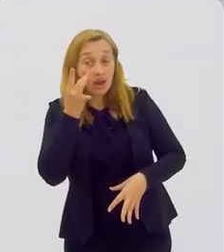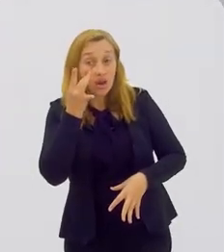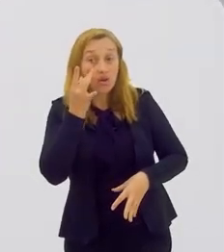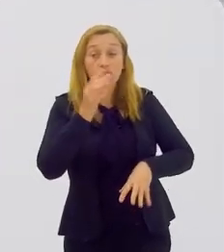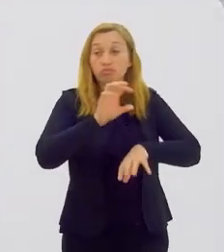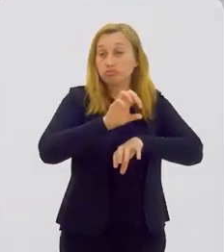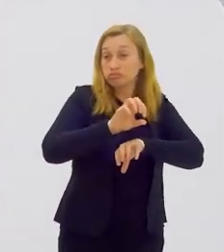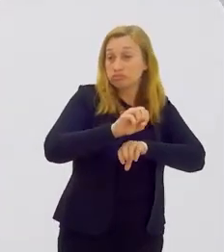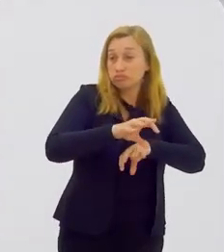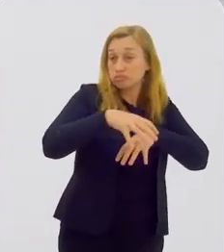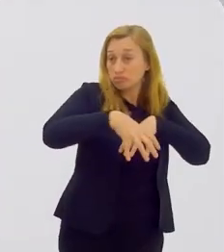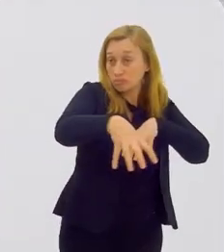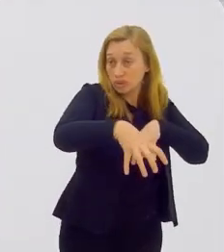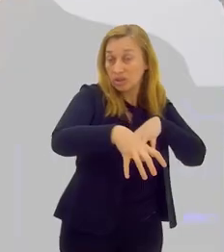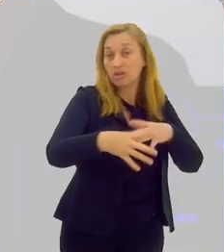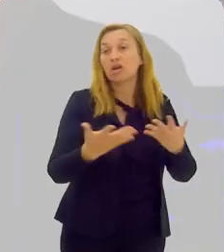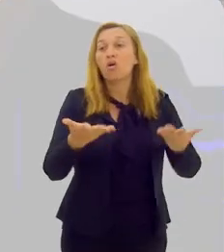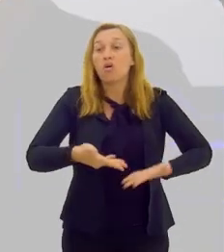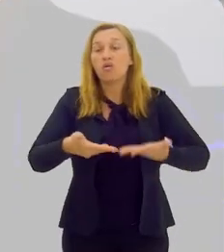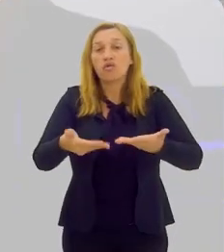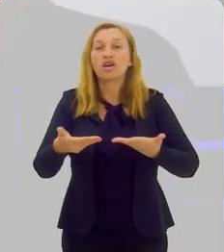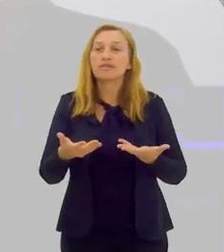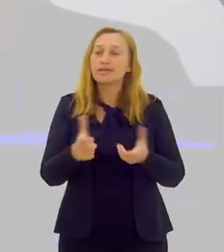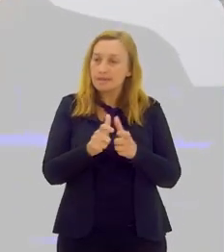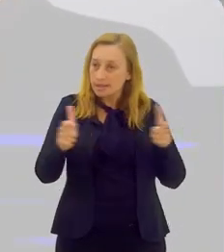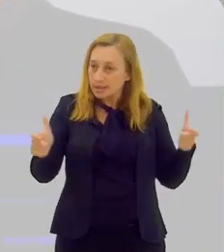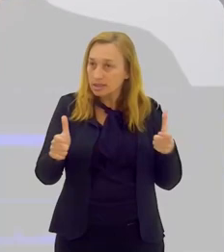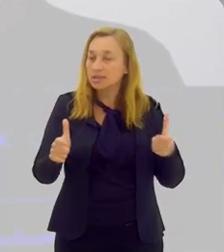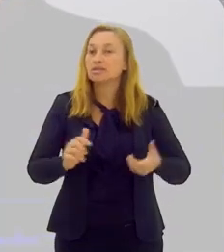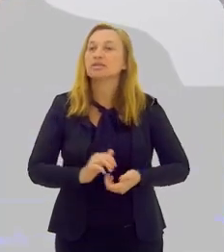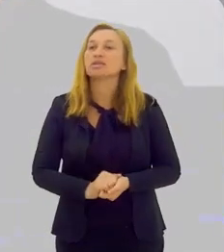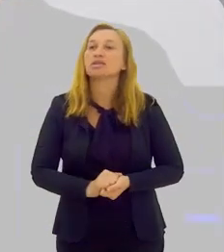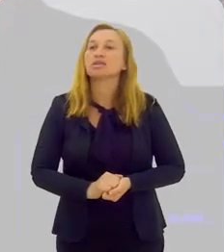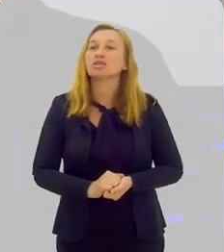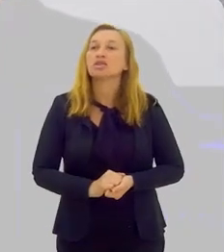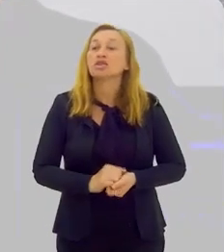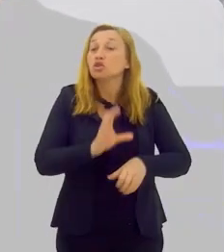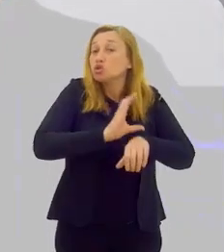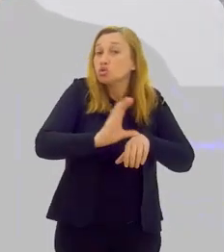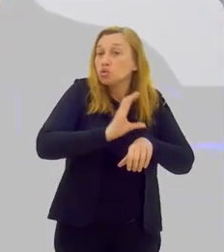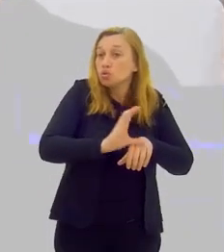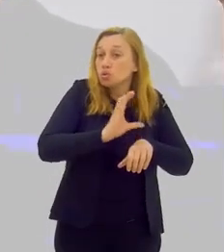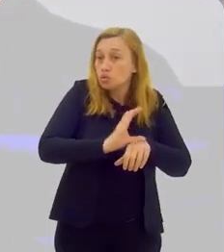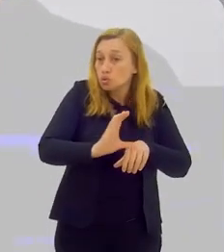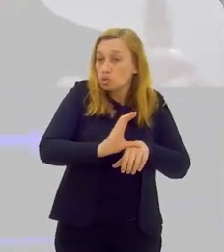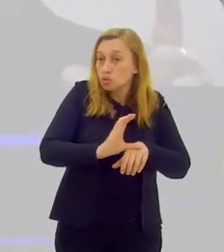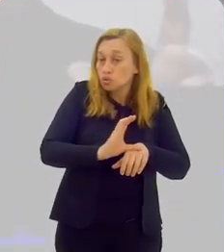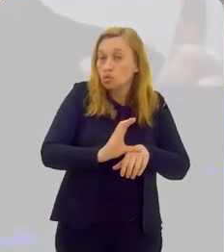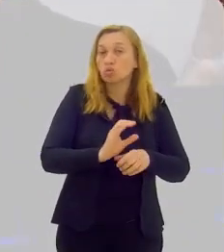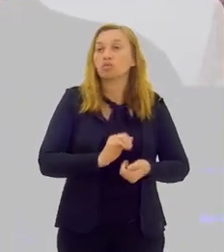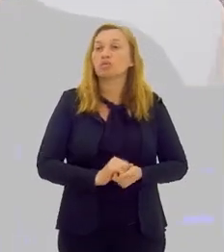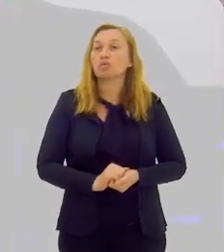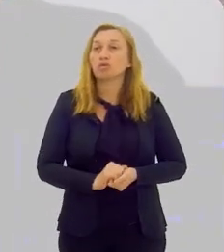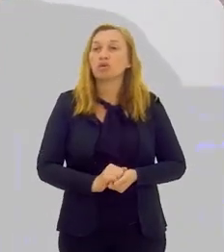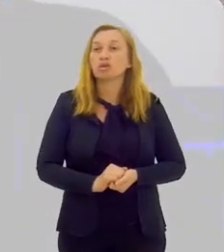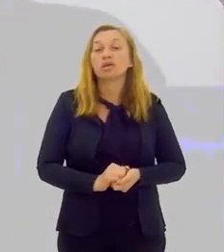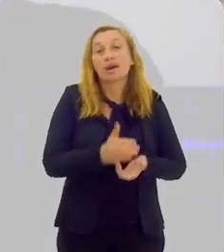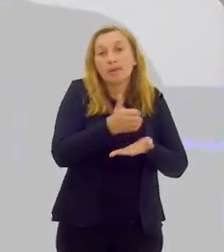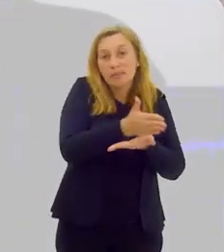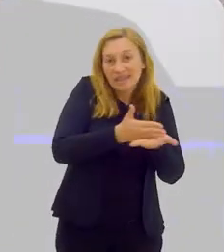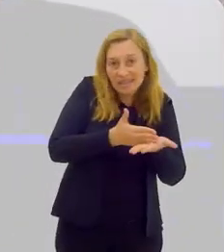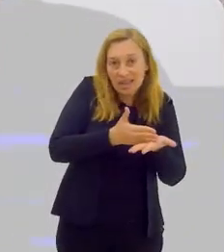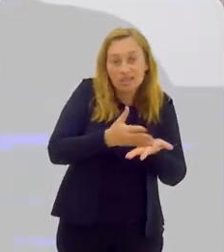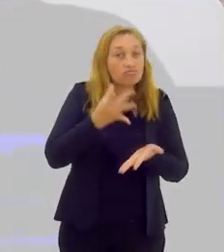Então, nós estamos agora com uma oferta grande no nosso portfólio de cursos que são híbridos, que